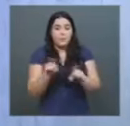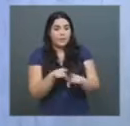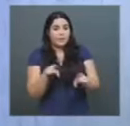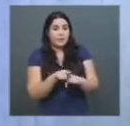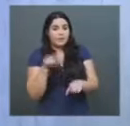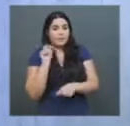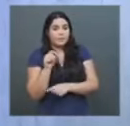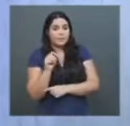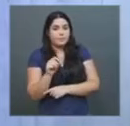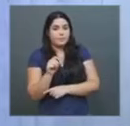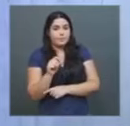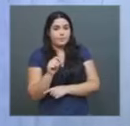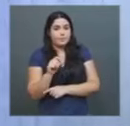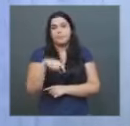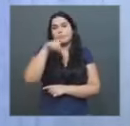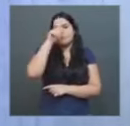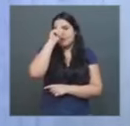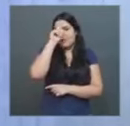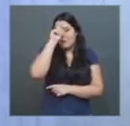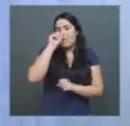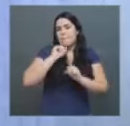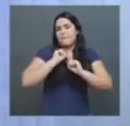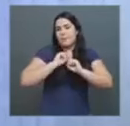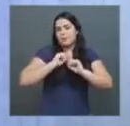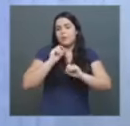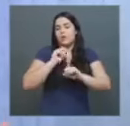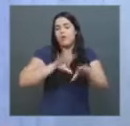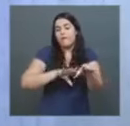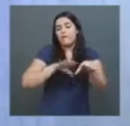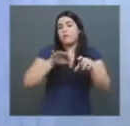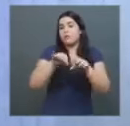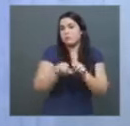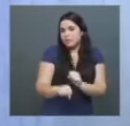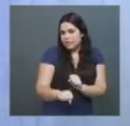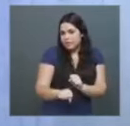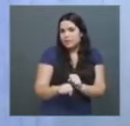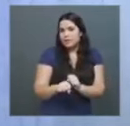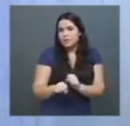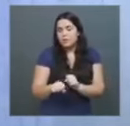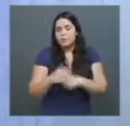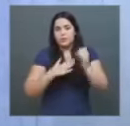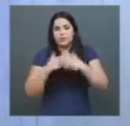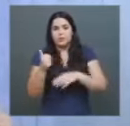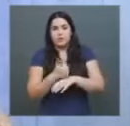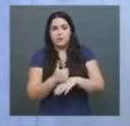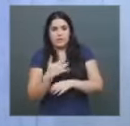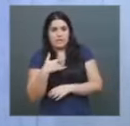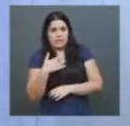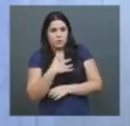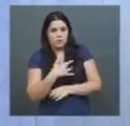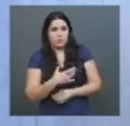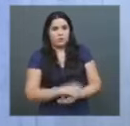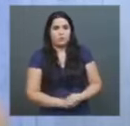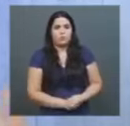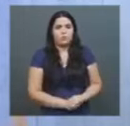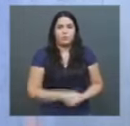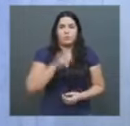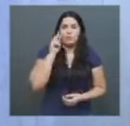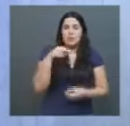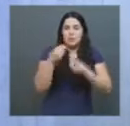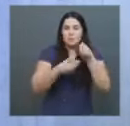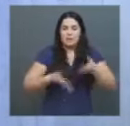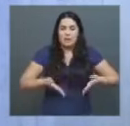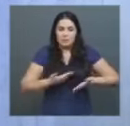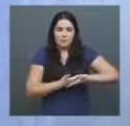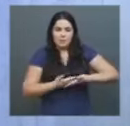atenção primária, para que a gente pudesse capacitar agentes comunitários para lidar com a situação do recém-nascido que às vezes nasce